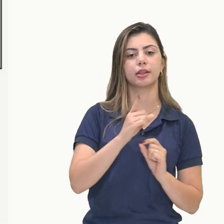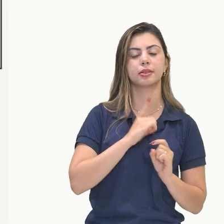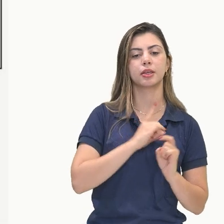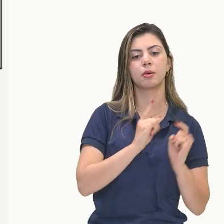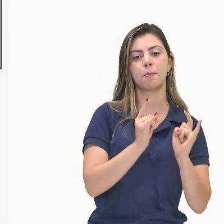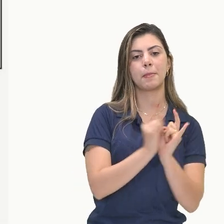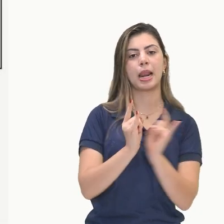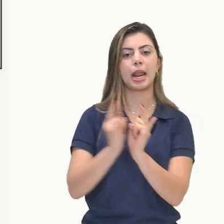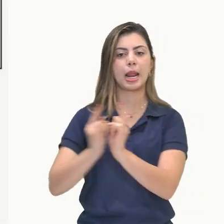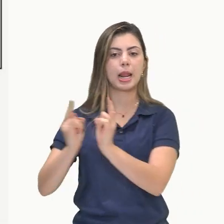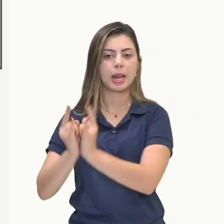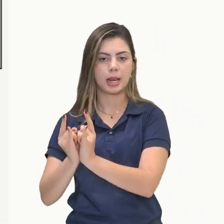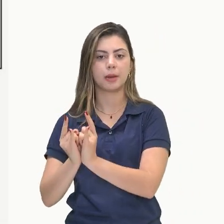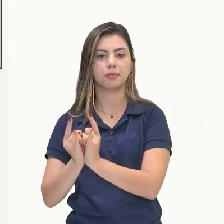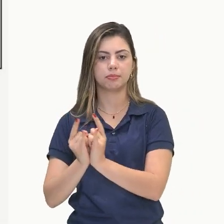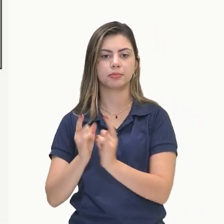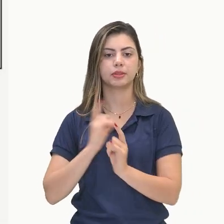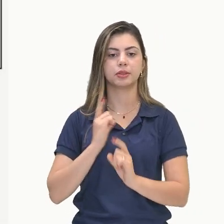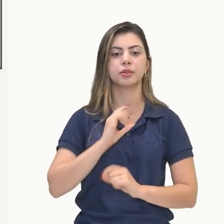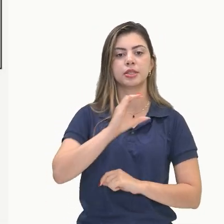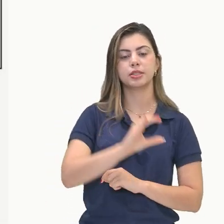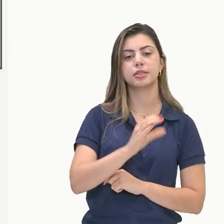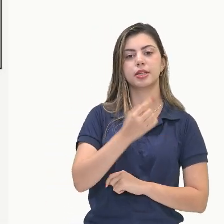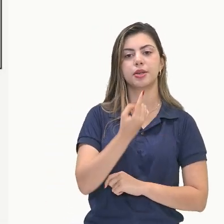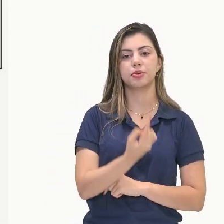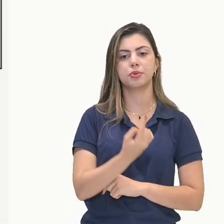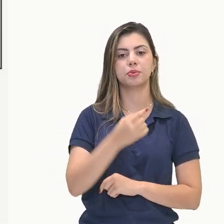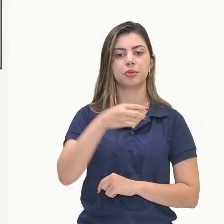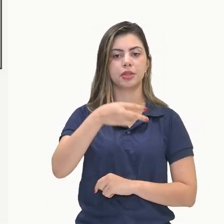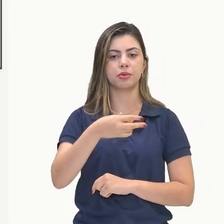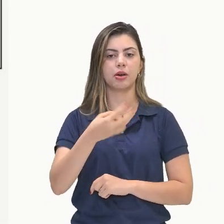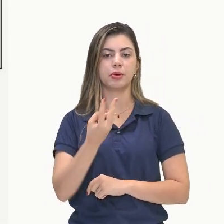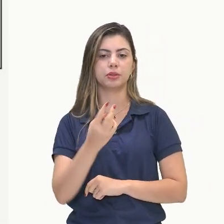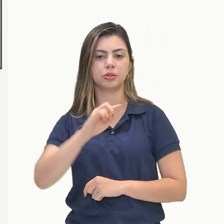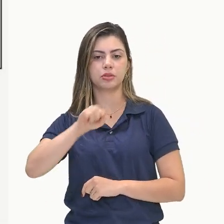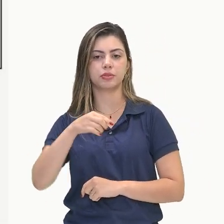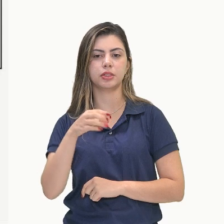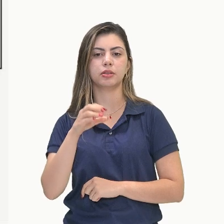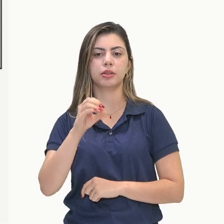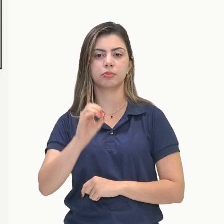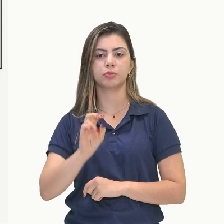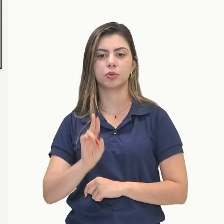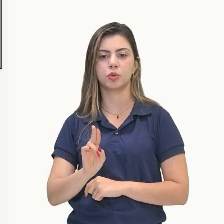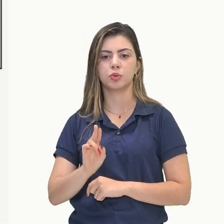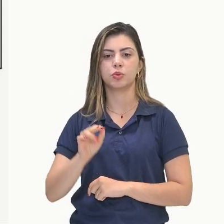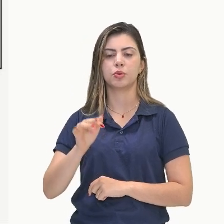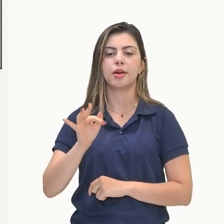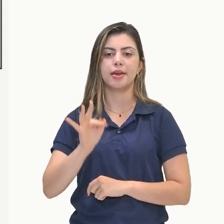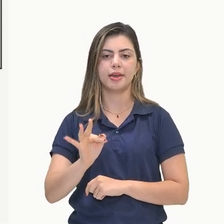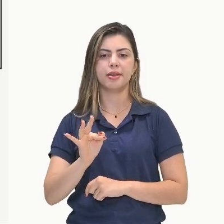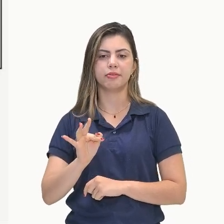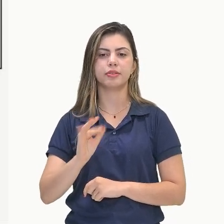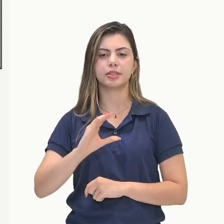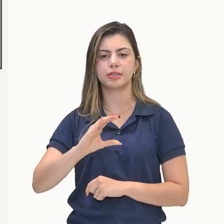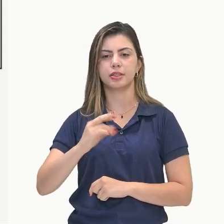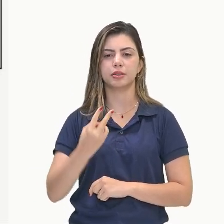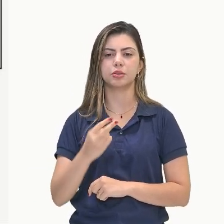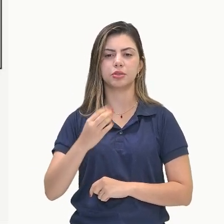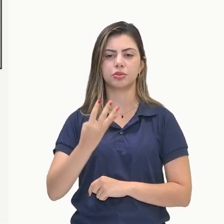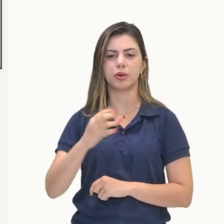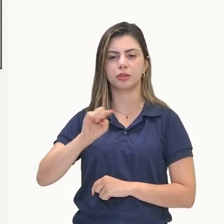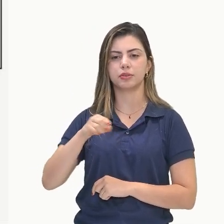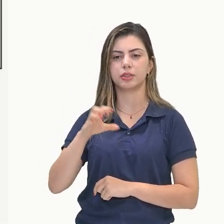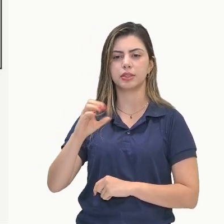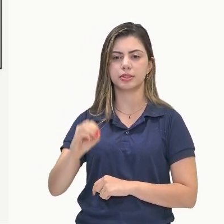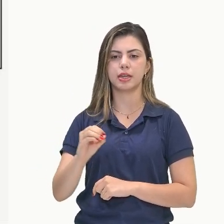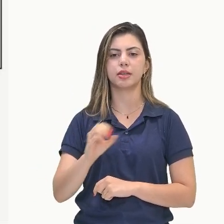série com C1 igual a 2 microfarad, C2 igual a 4 microfarad e C3 igual a 12 microfarad.